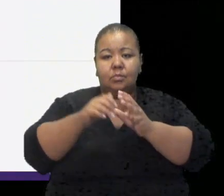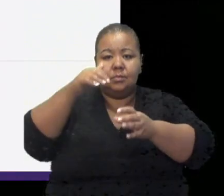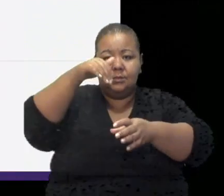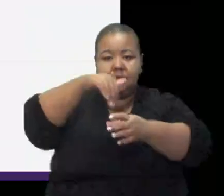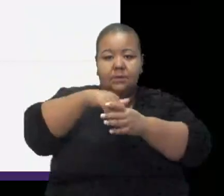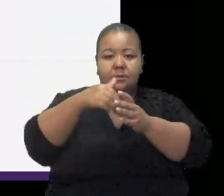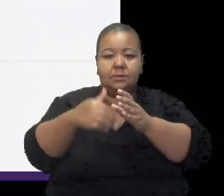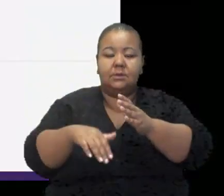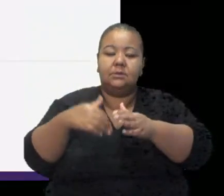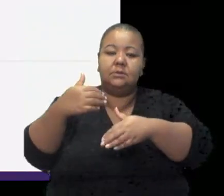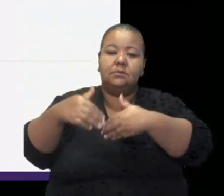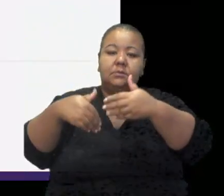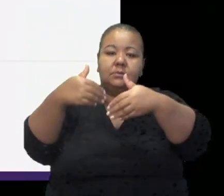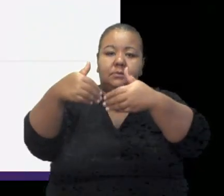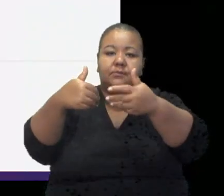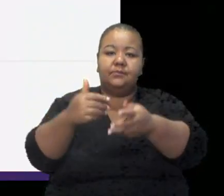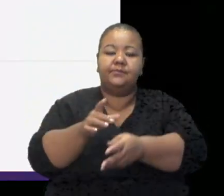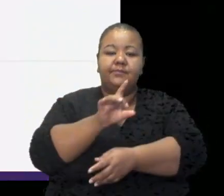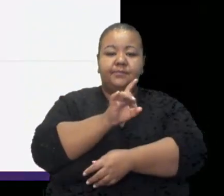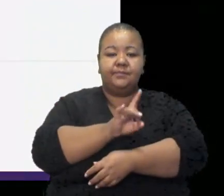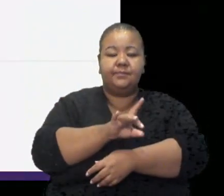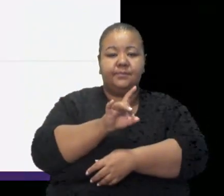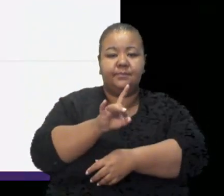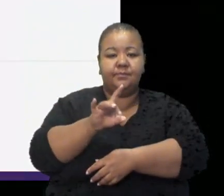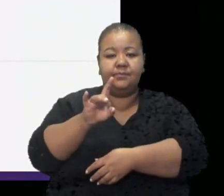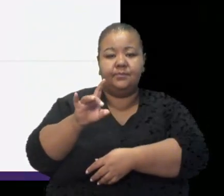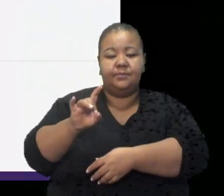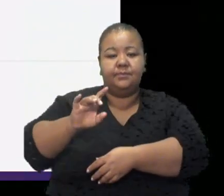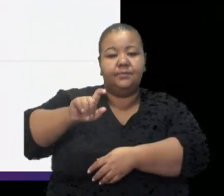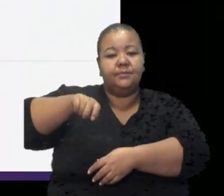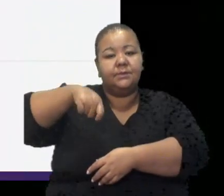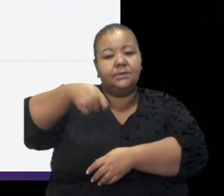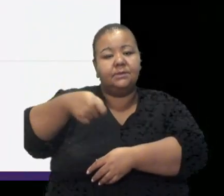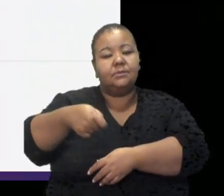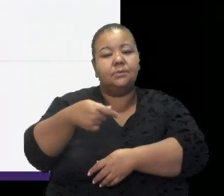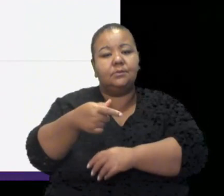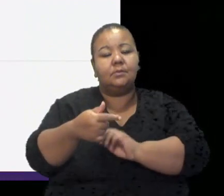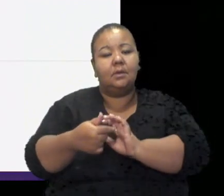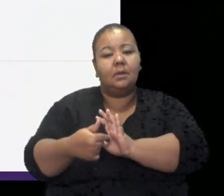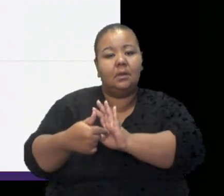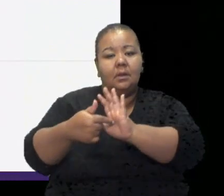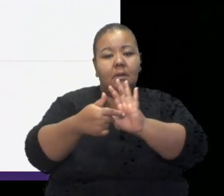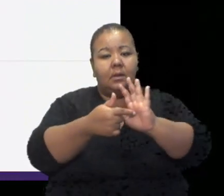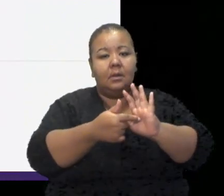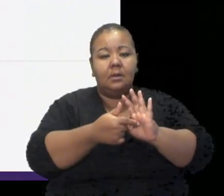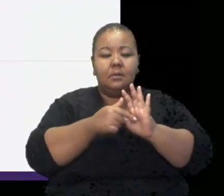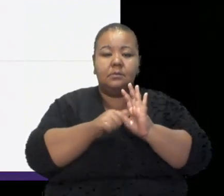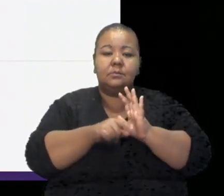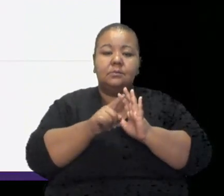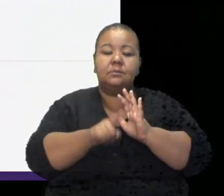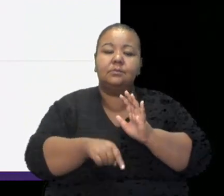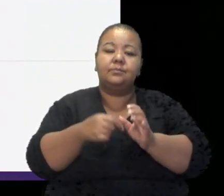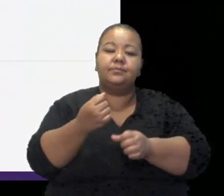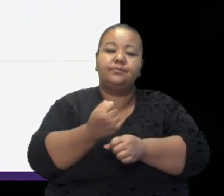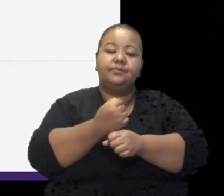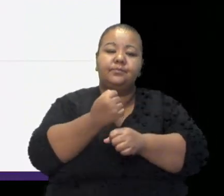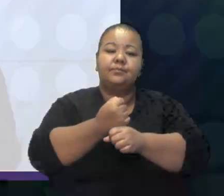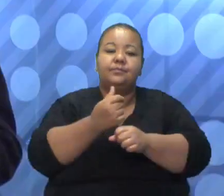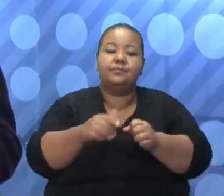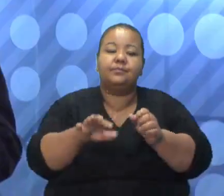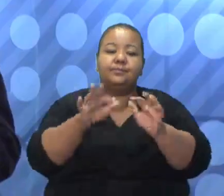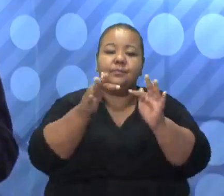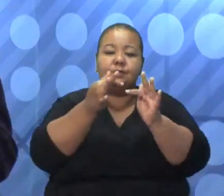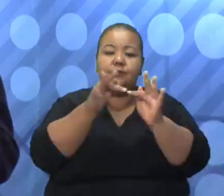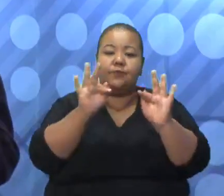dentro deste processo. Cada um desses símbolos vai determinar necessariamente a construção de um